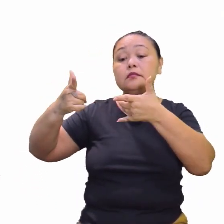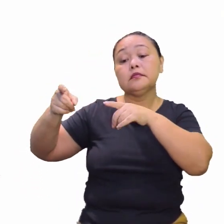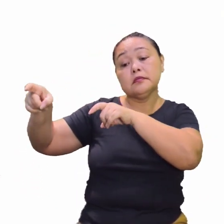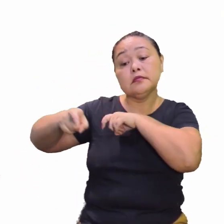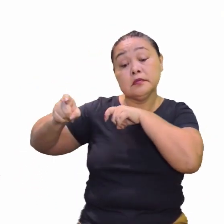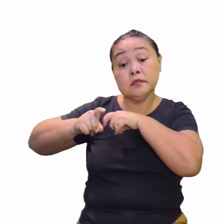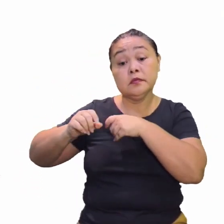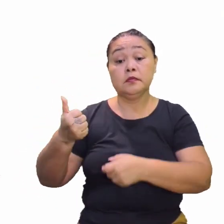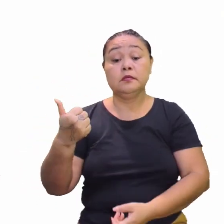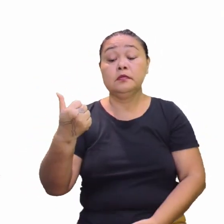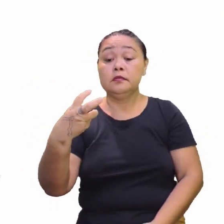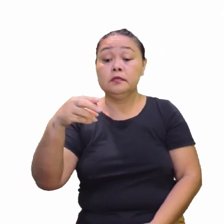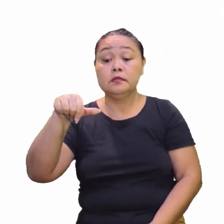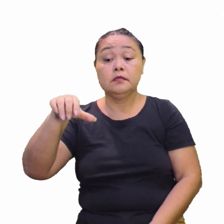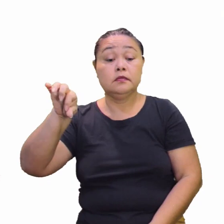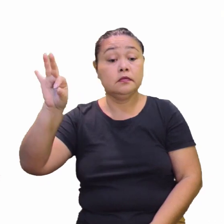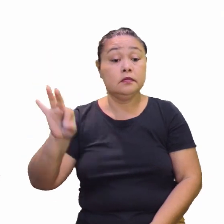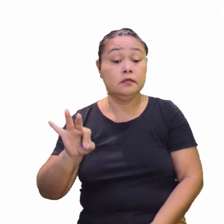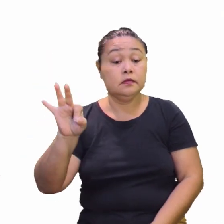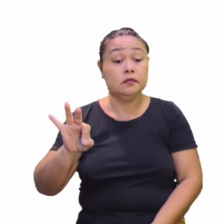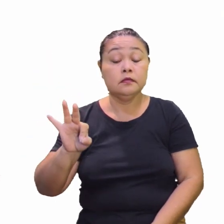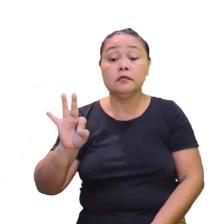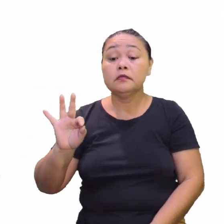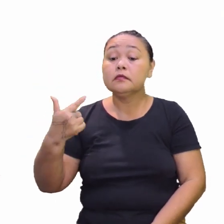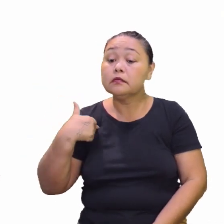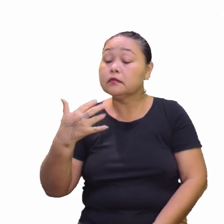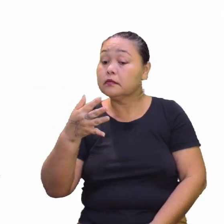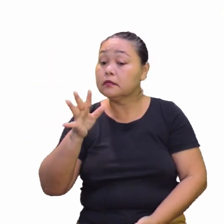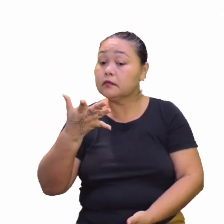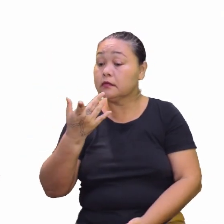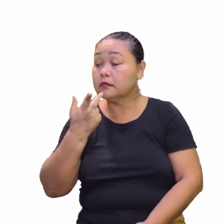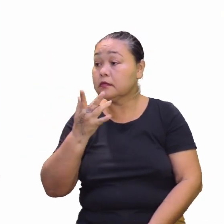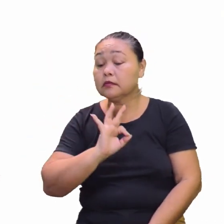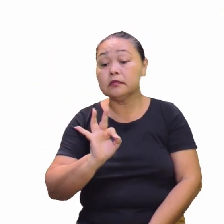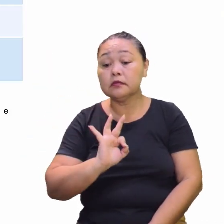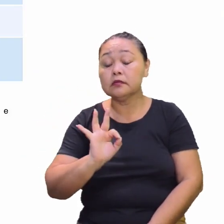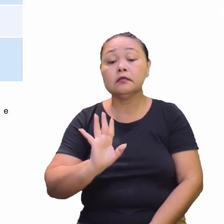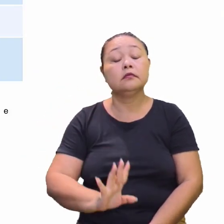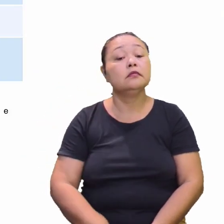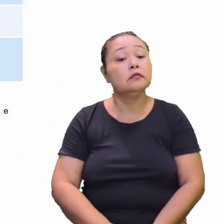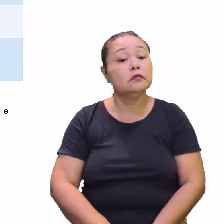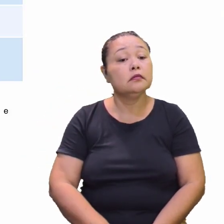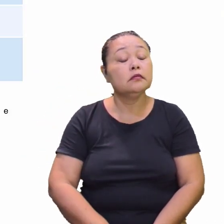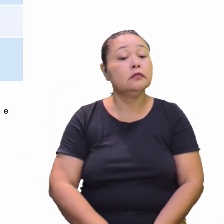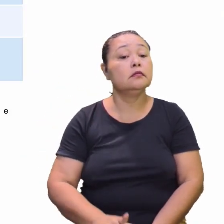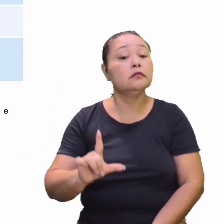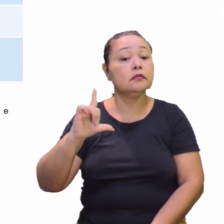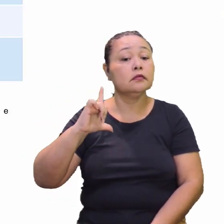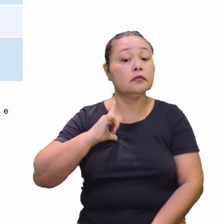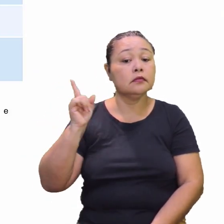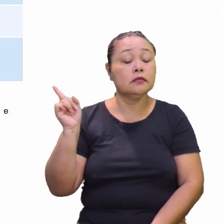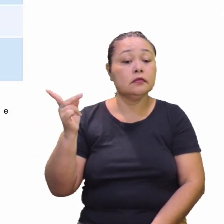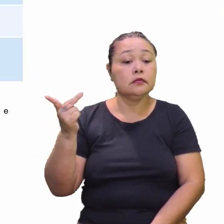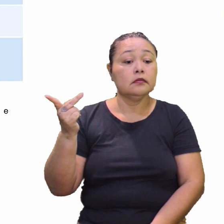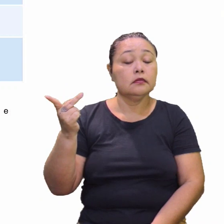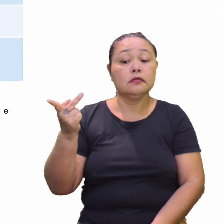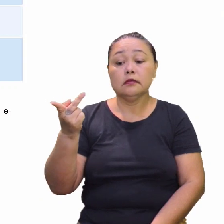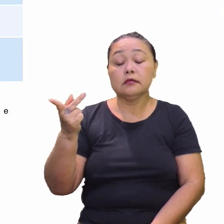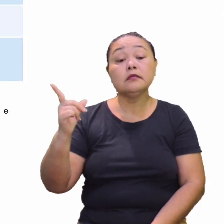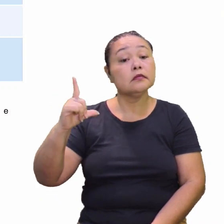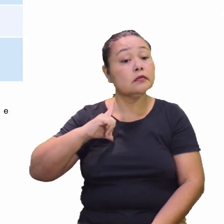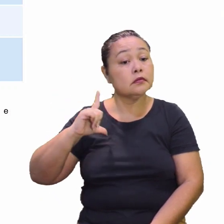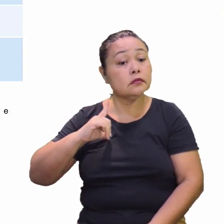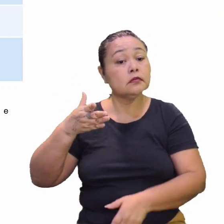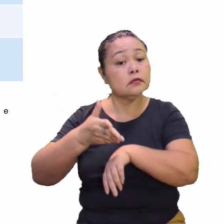para 13,9%. Alguma observação, professor? Tranquilo. Vamos lá. Então, quando a gente fala